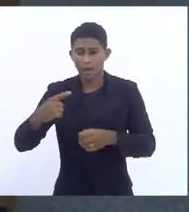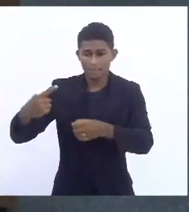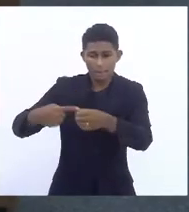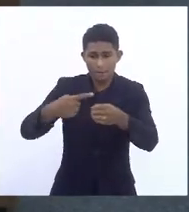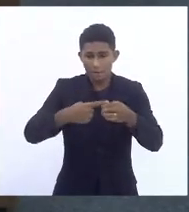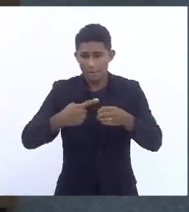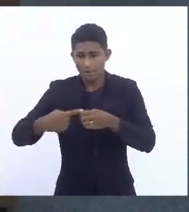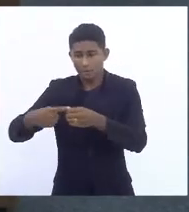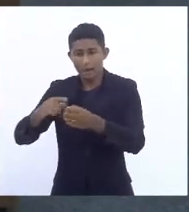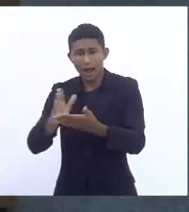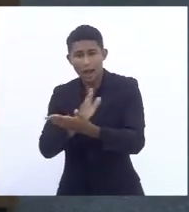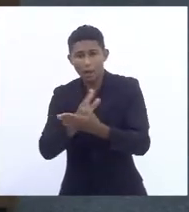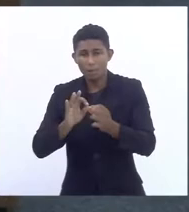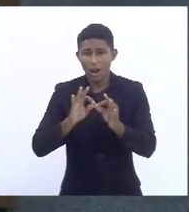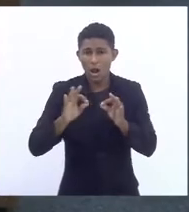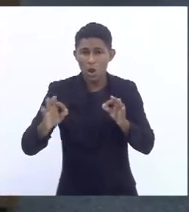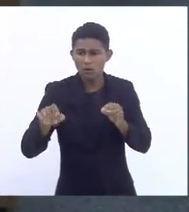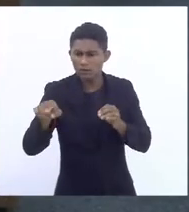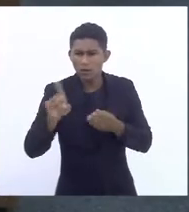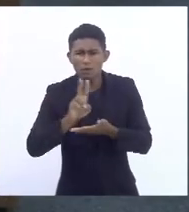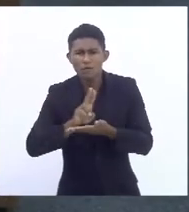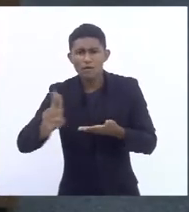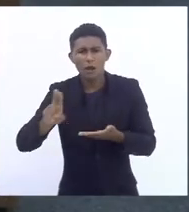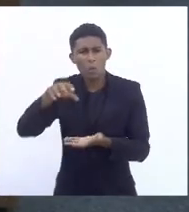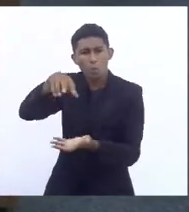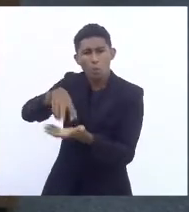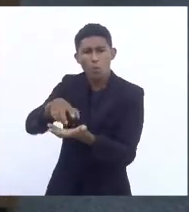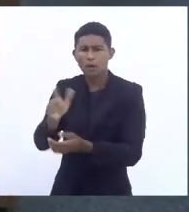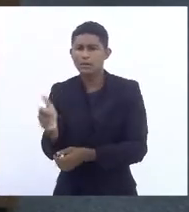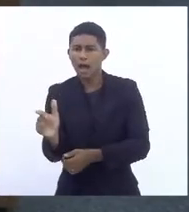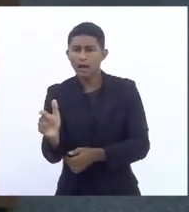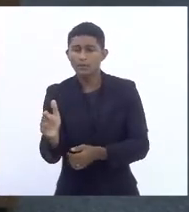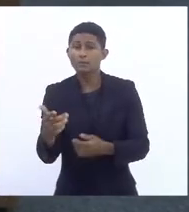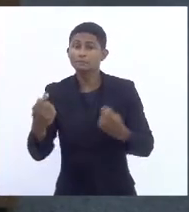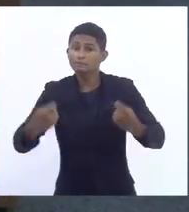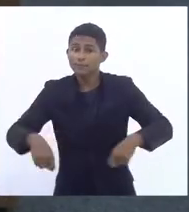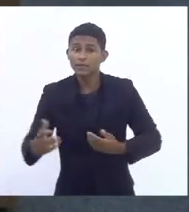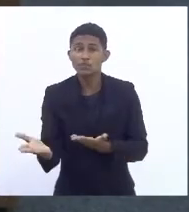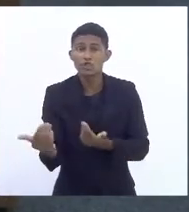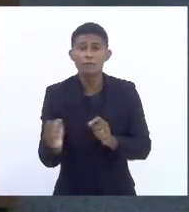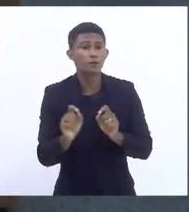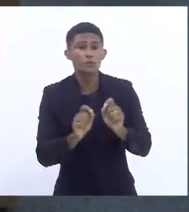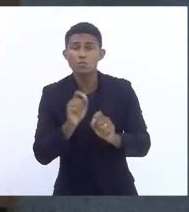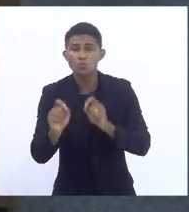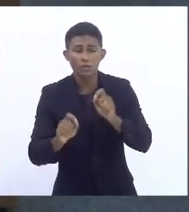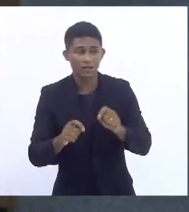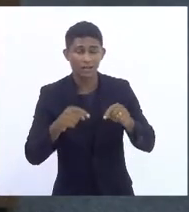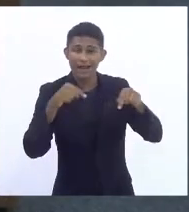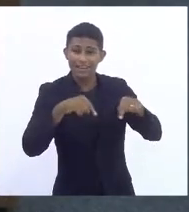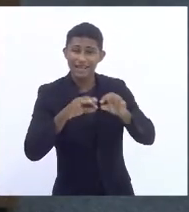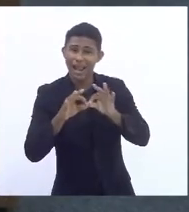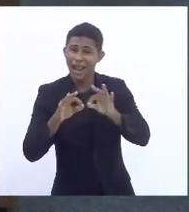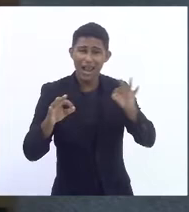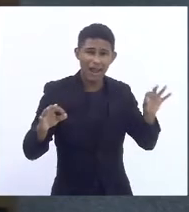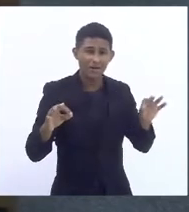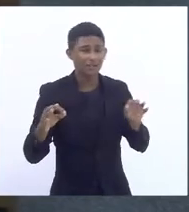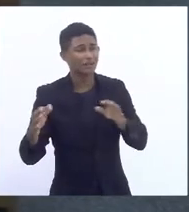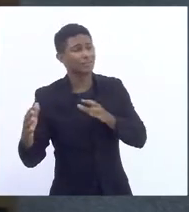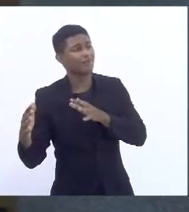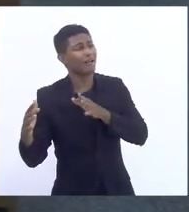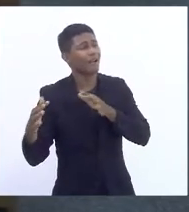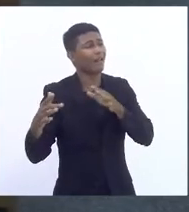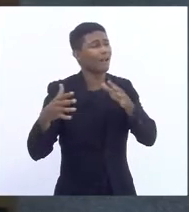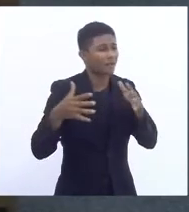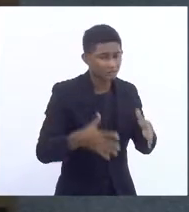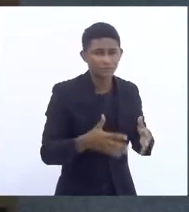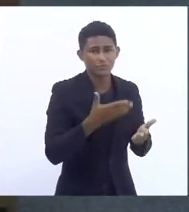sequer na região. Então, de fato, é um desafio muito grande a inserção dos jovens na universidade, especialmente